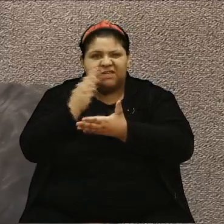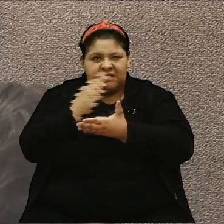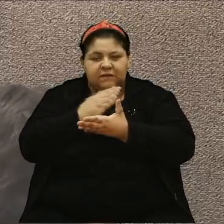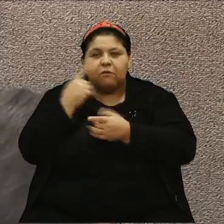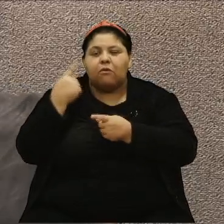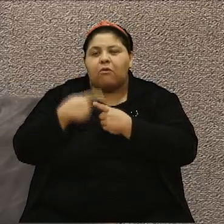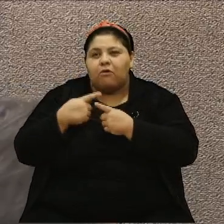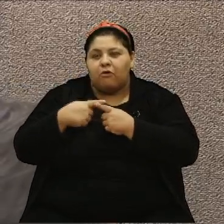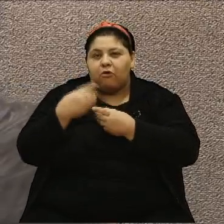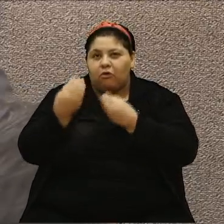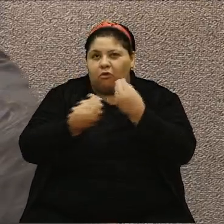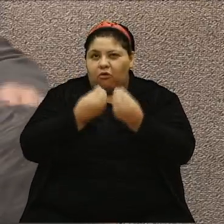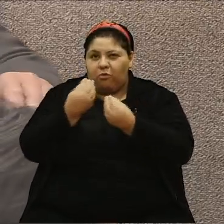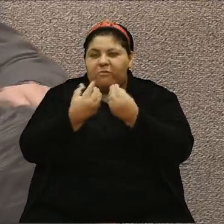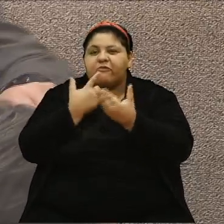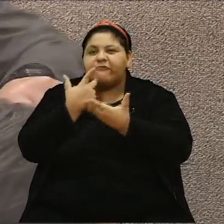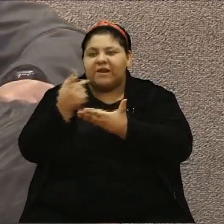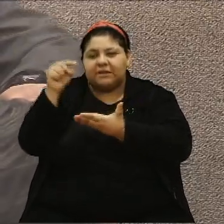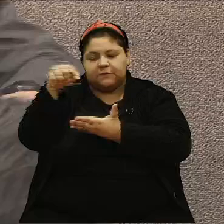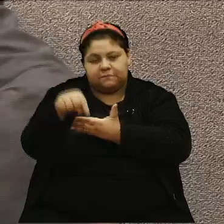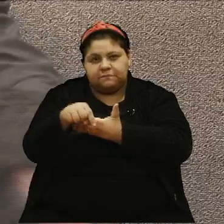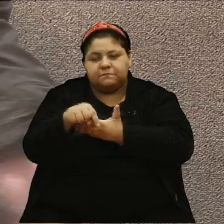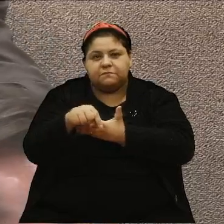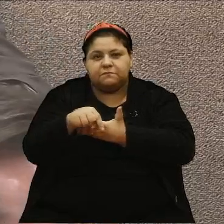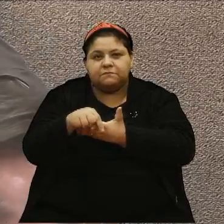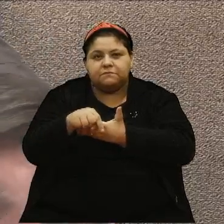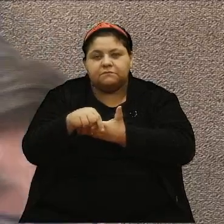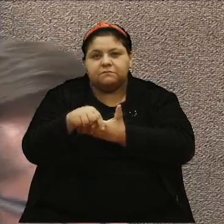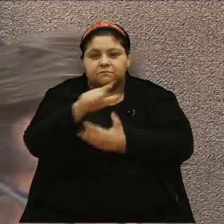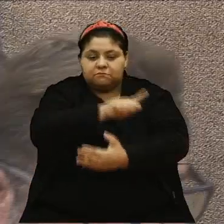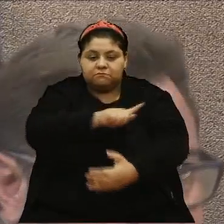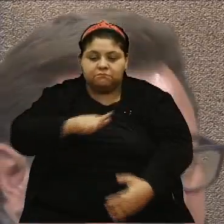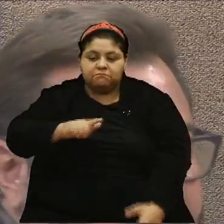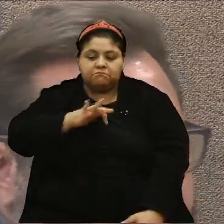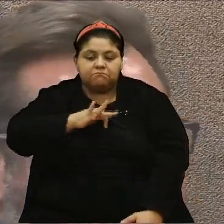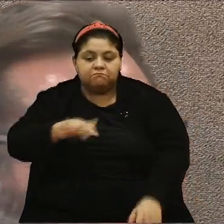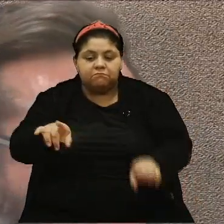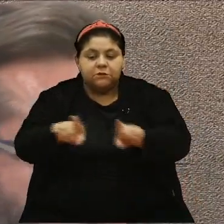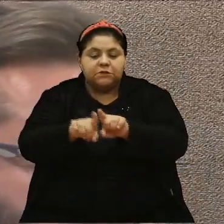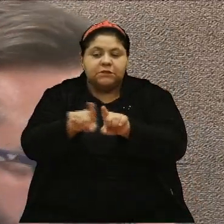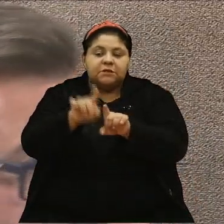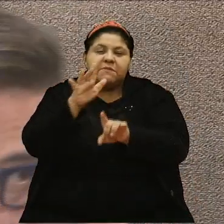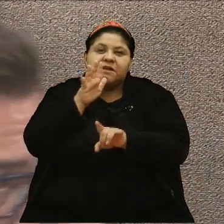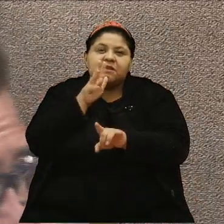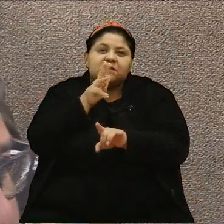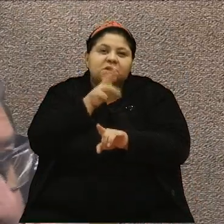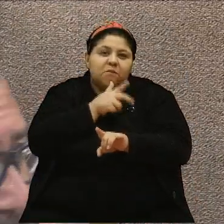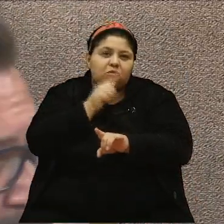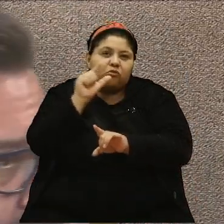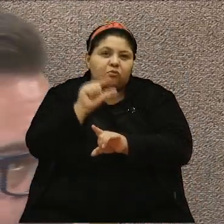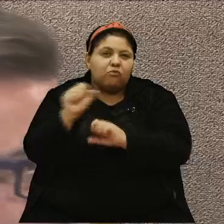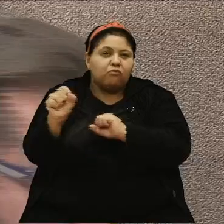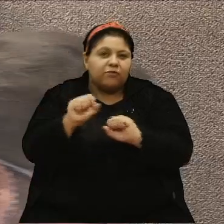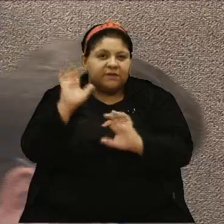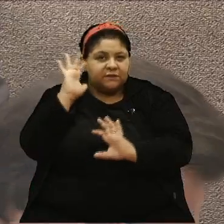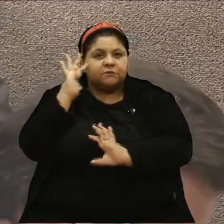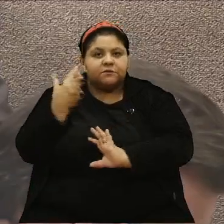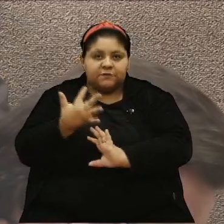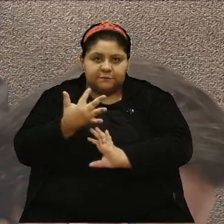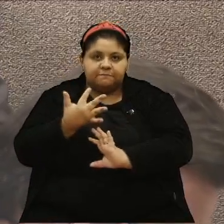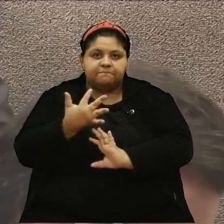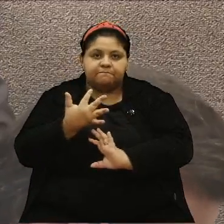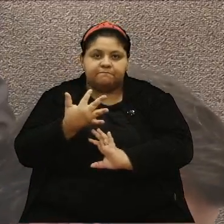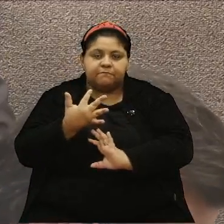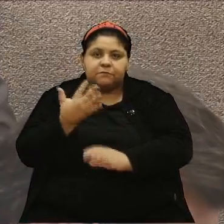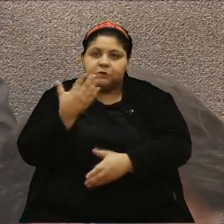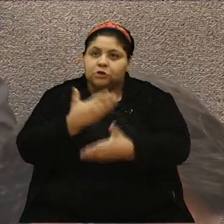porque, como foi bem falado aqui, até pelo governo federal também se demorou um pouquinho para que isso pudesse acontecer, né, em